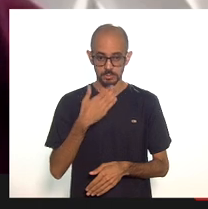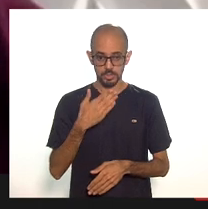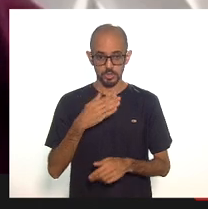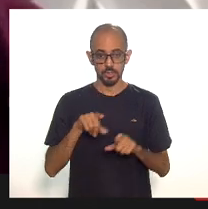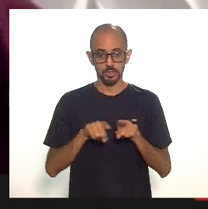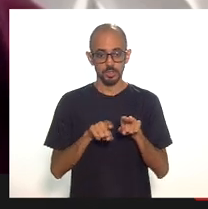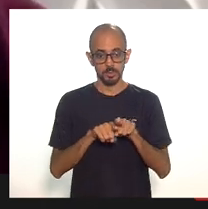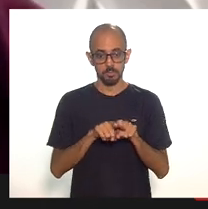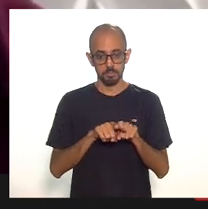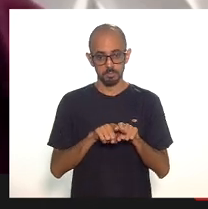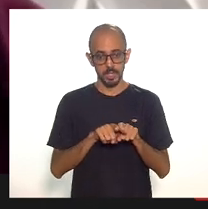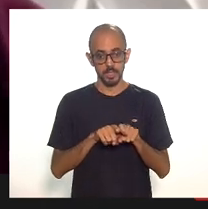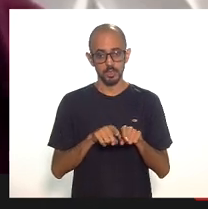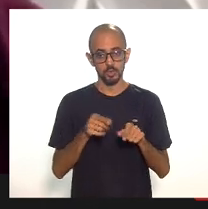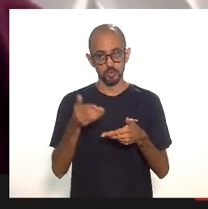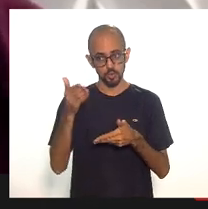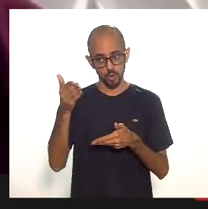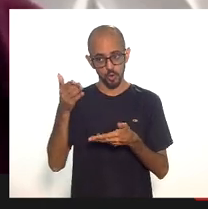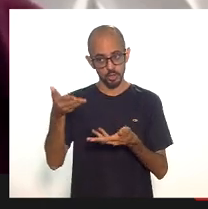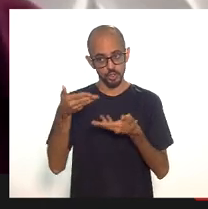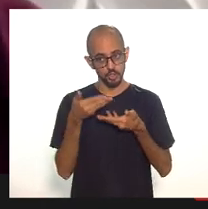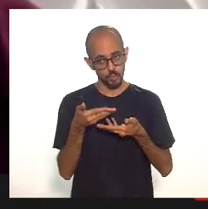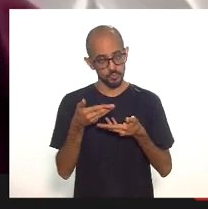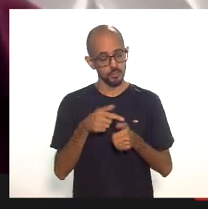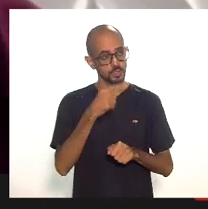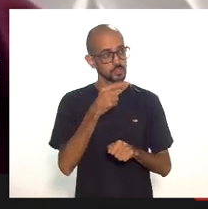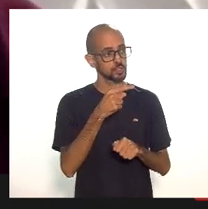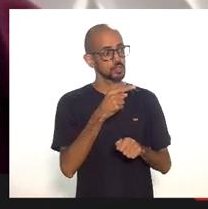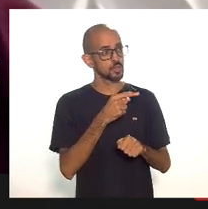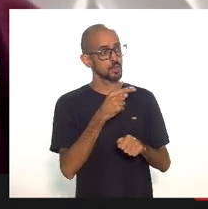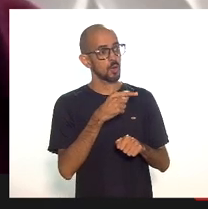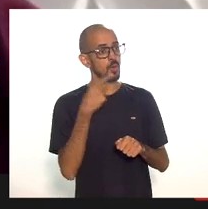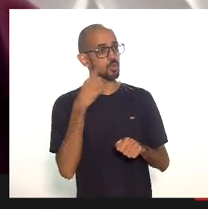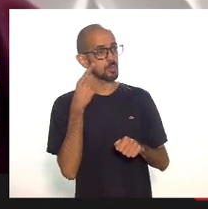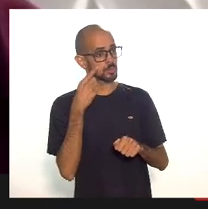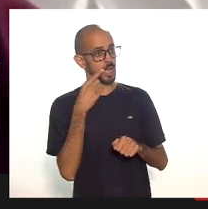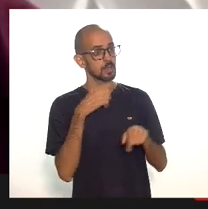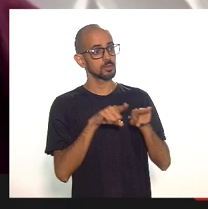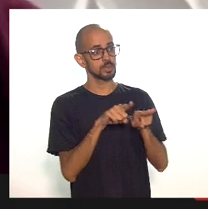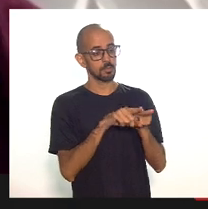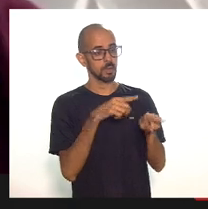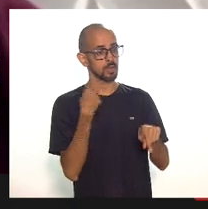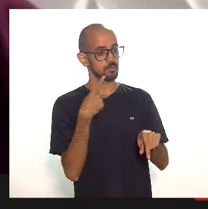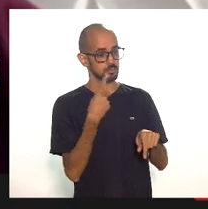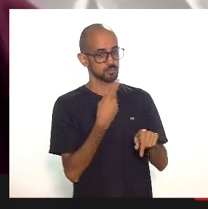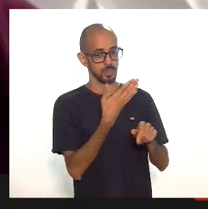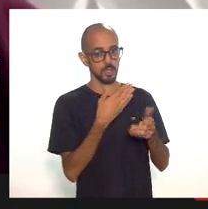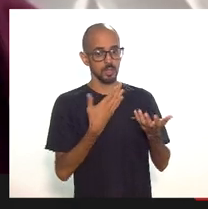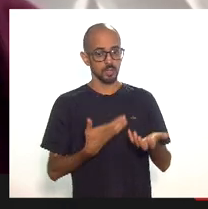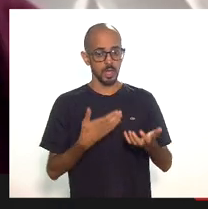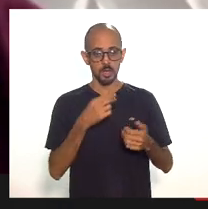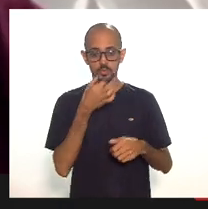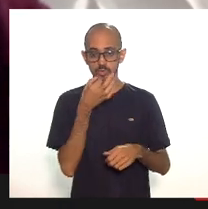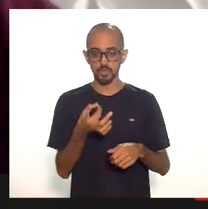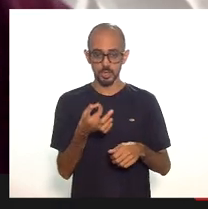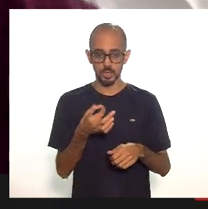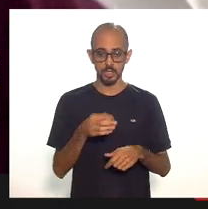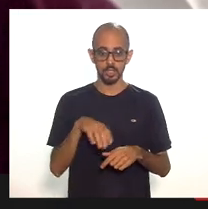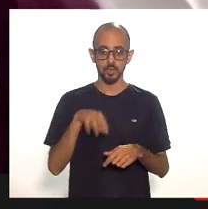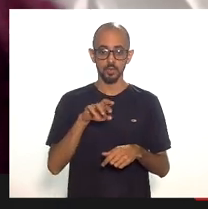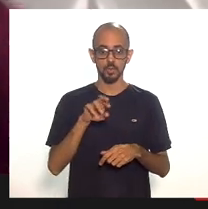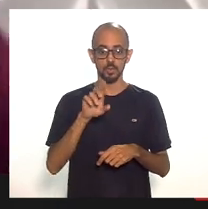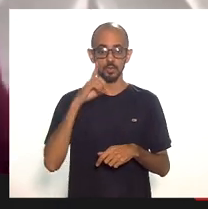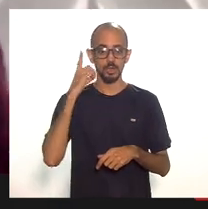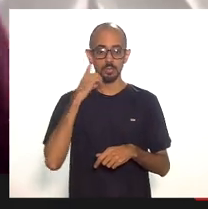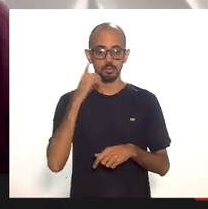parlamentar da Câmara e da Assembleia Legislativa, eu queria sugerir o nome do deputado Rubens Bontempo, que foi o primeiro que